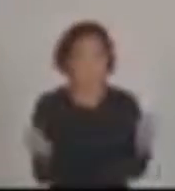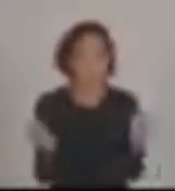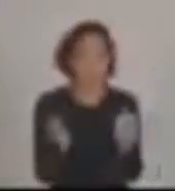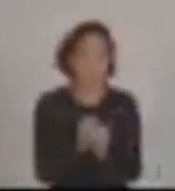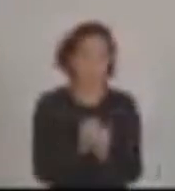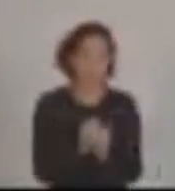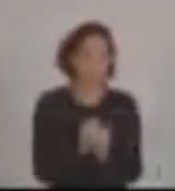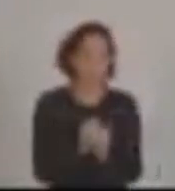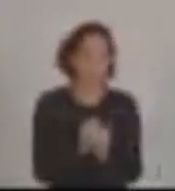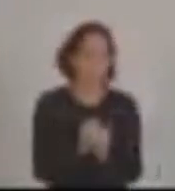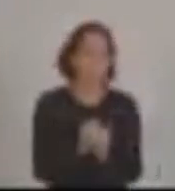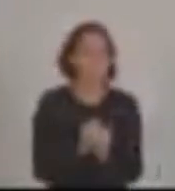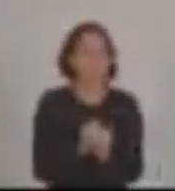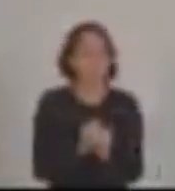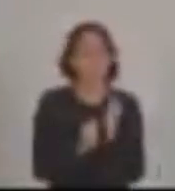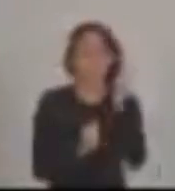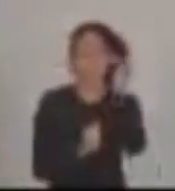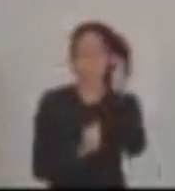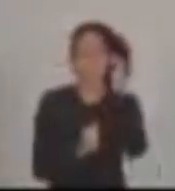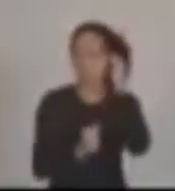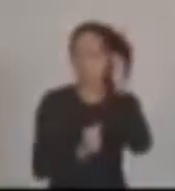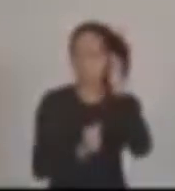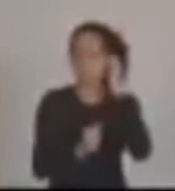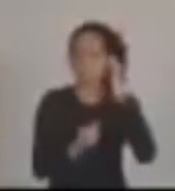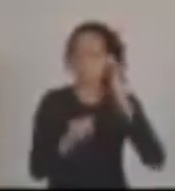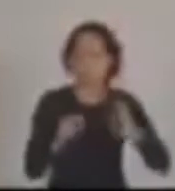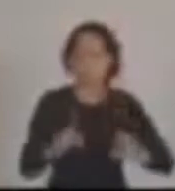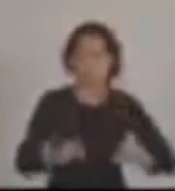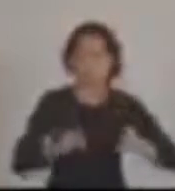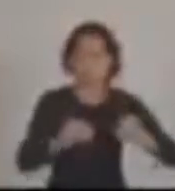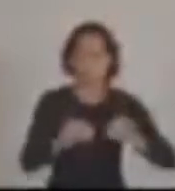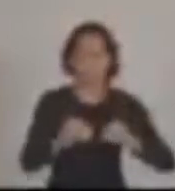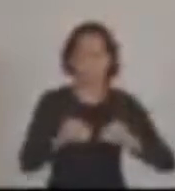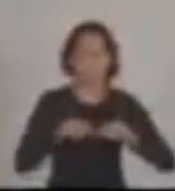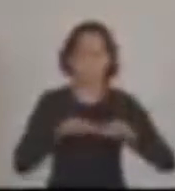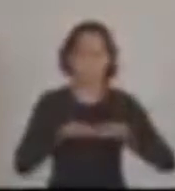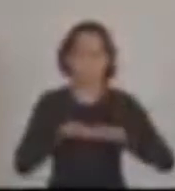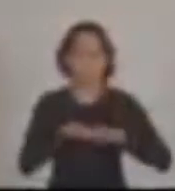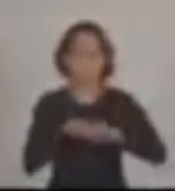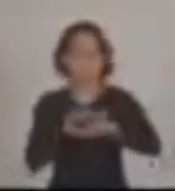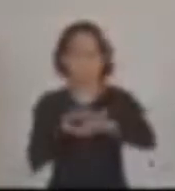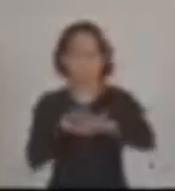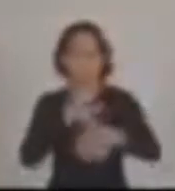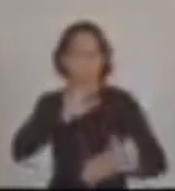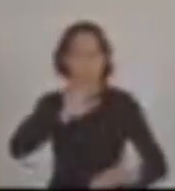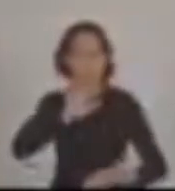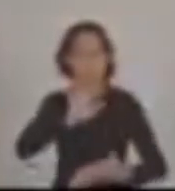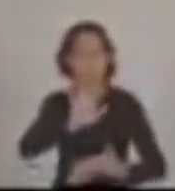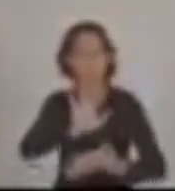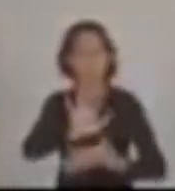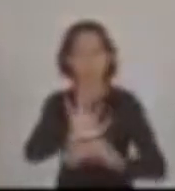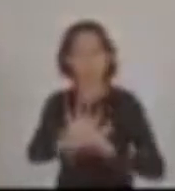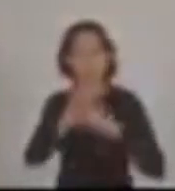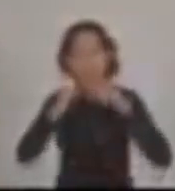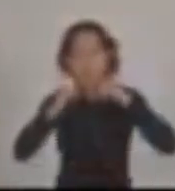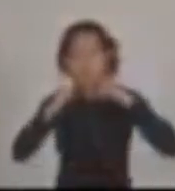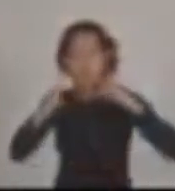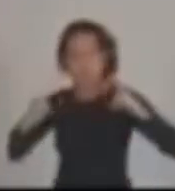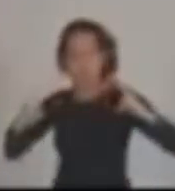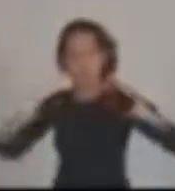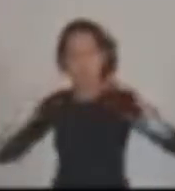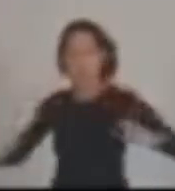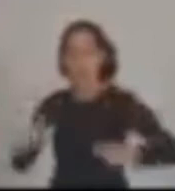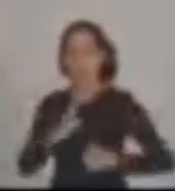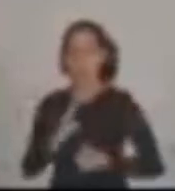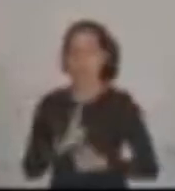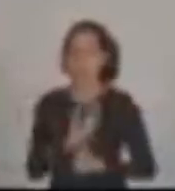falaram ao povo do Espírito Santo. E todo carro que passava, um buzinaço total. Muita gente